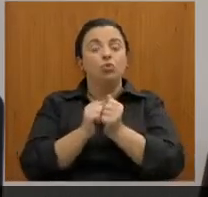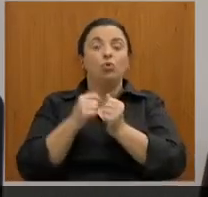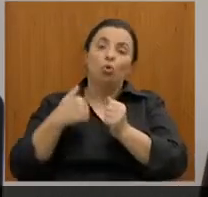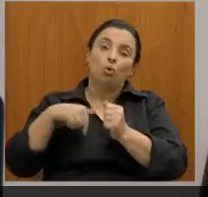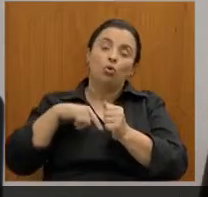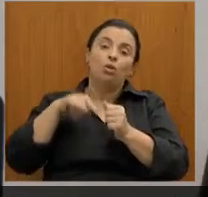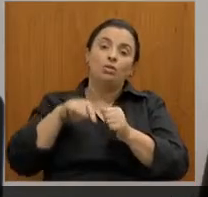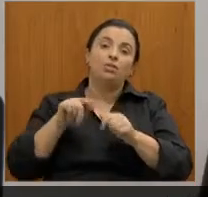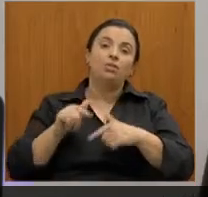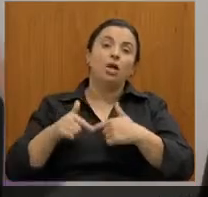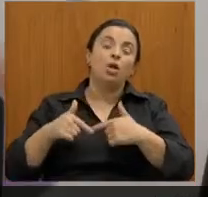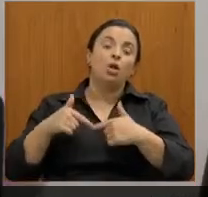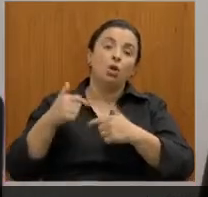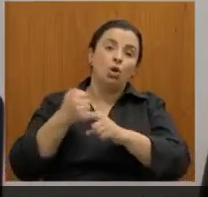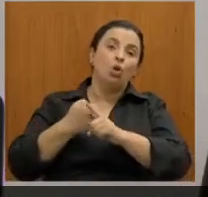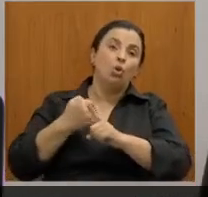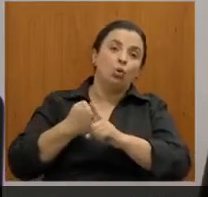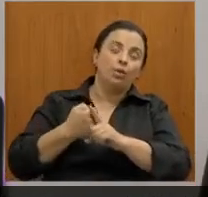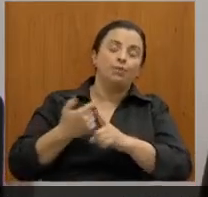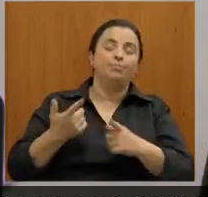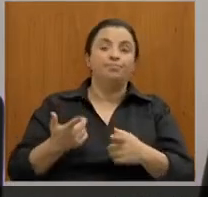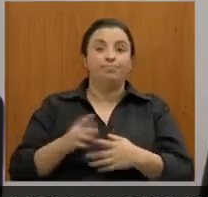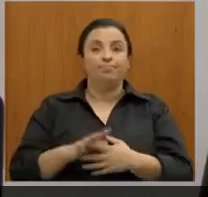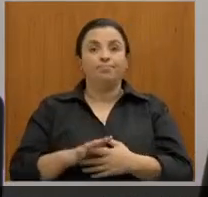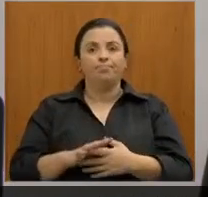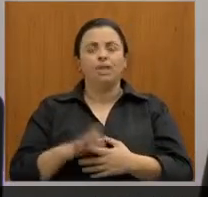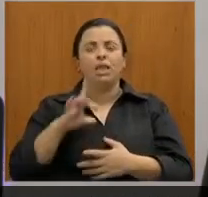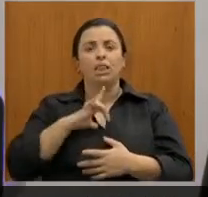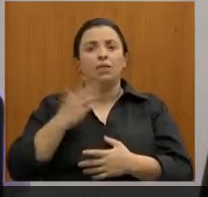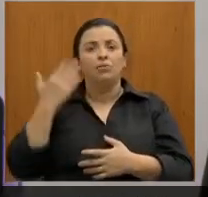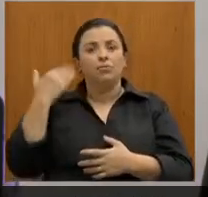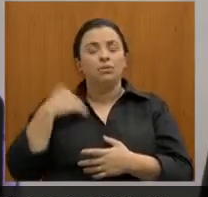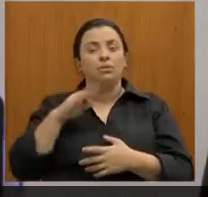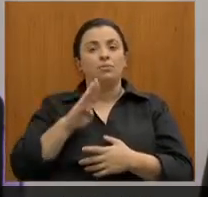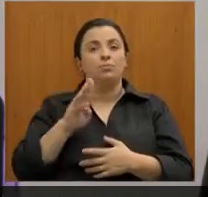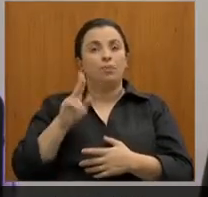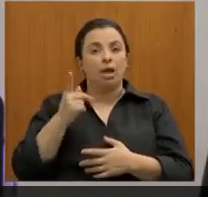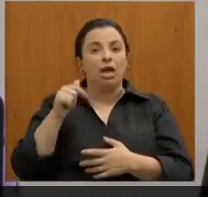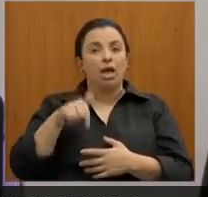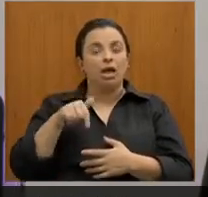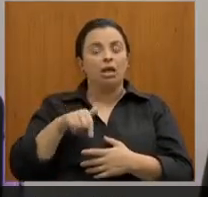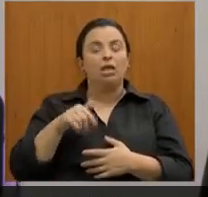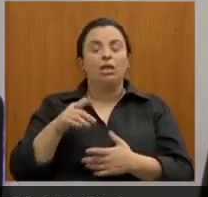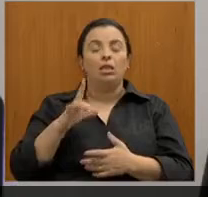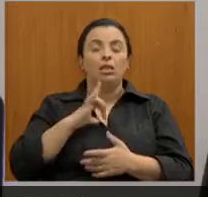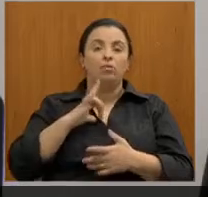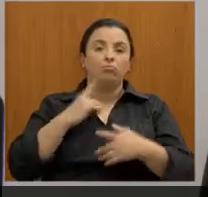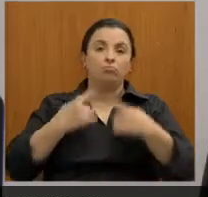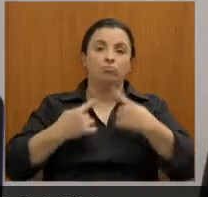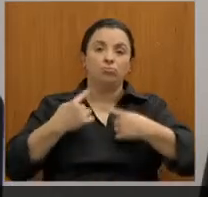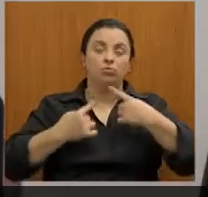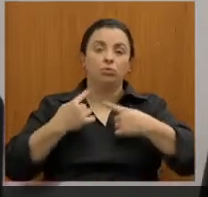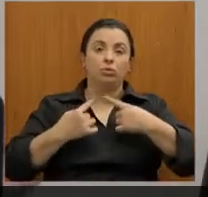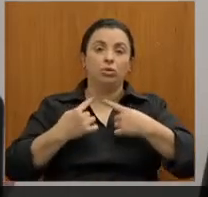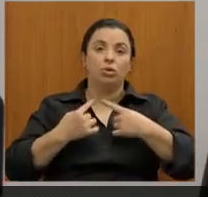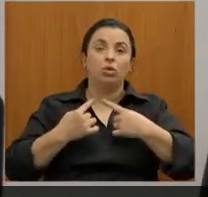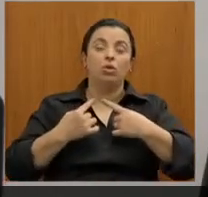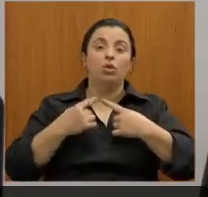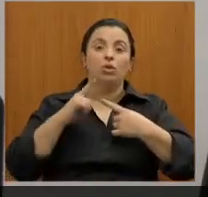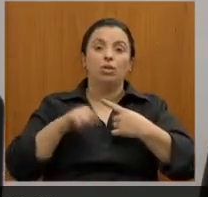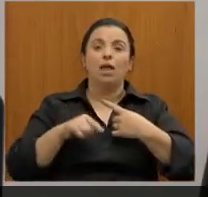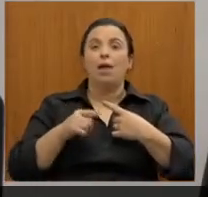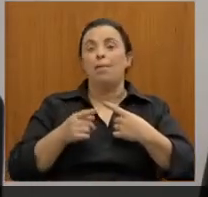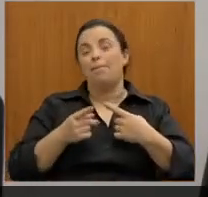quando e a gente tivemos aqui em Belo Horizonte a discussão da permanência dos